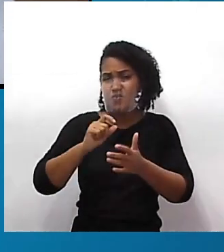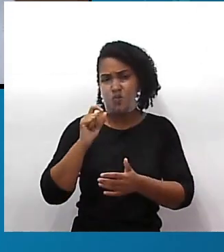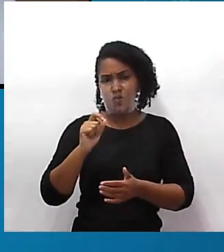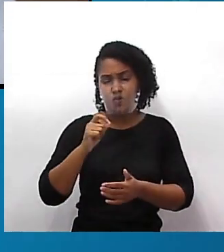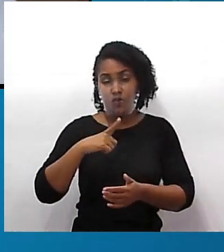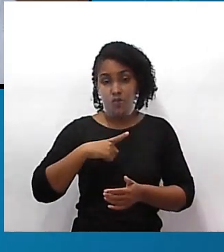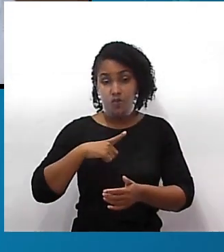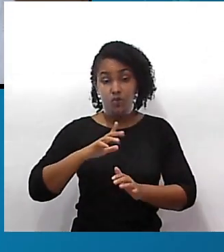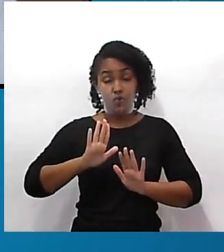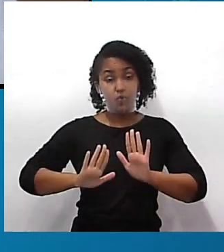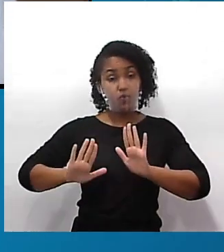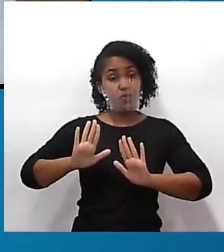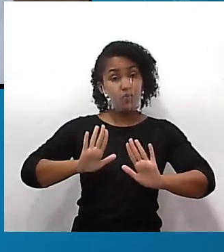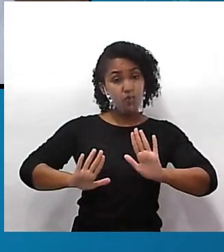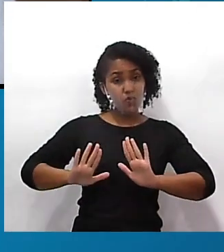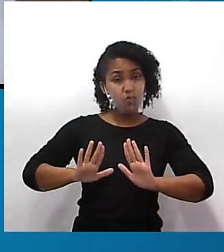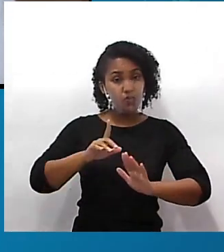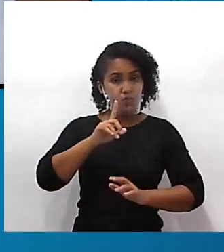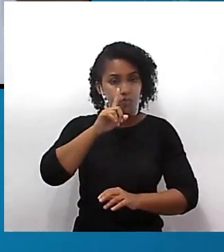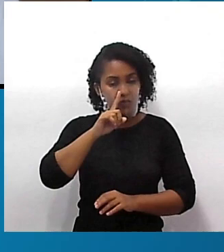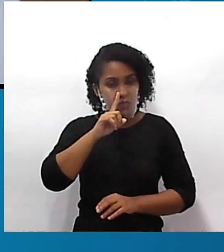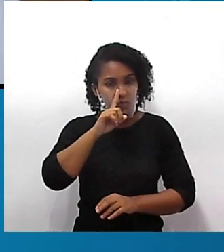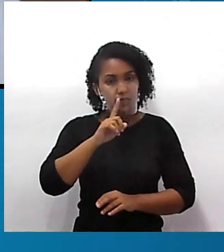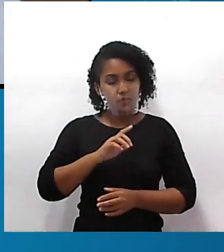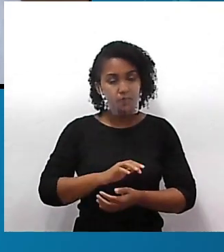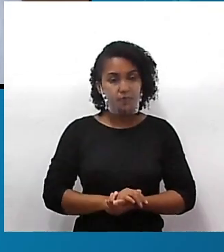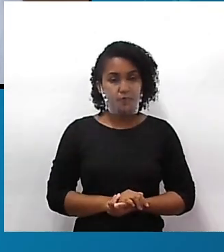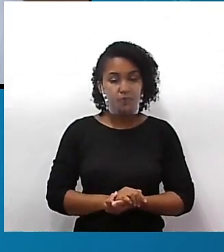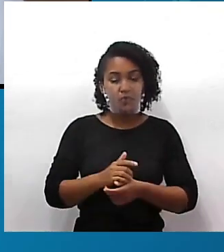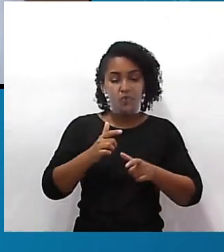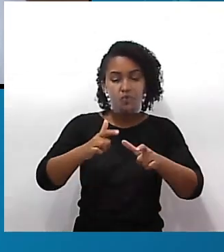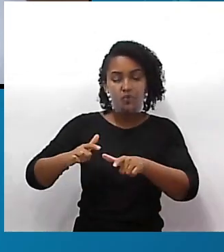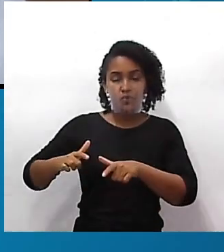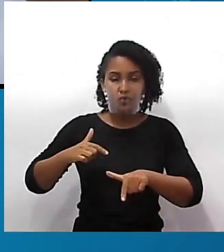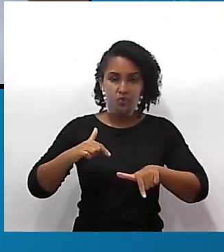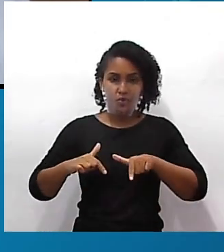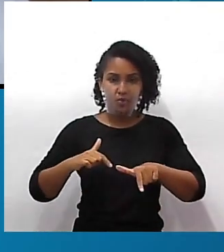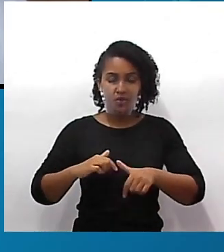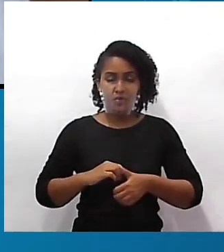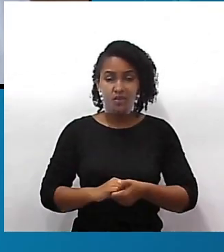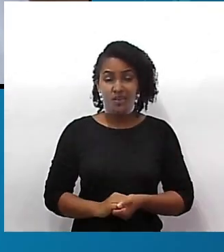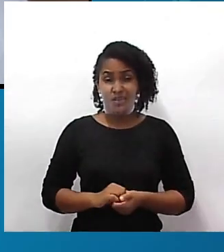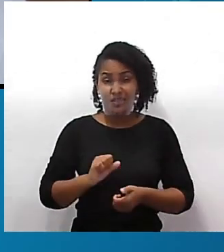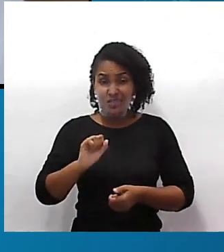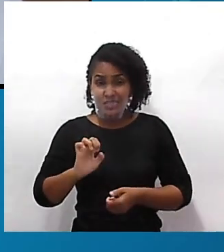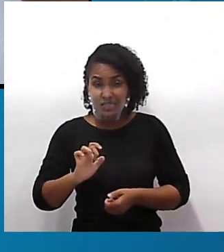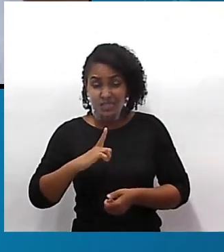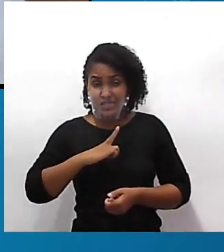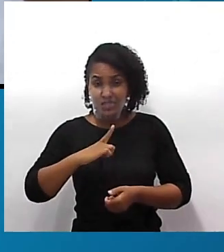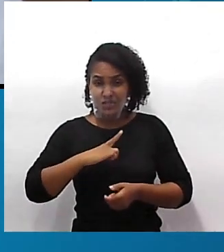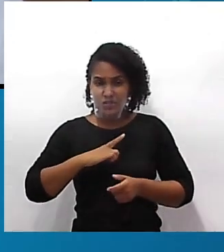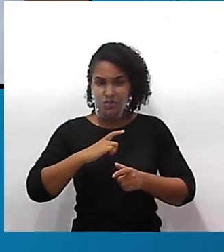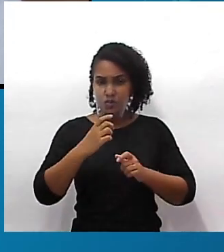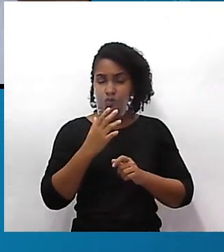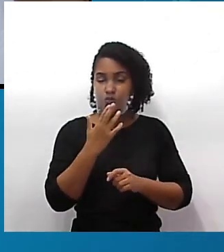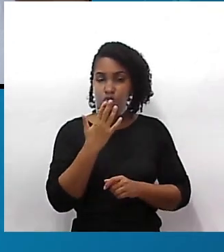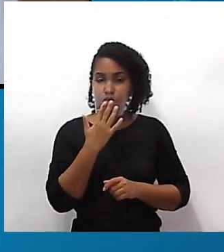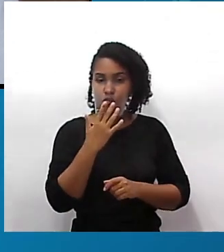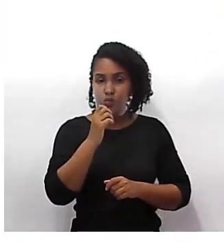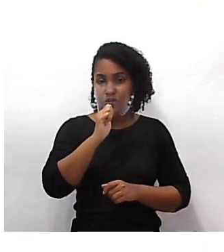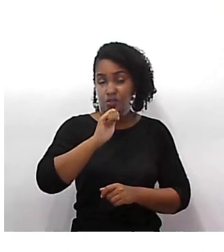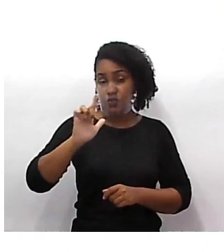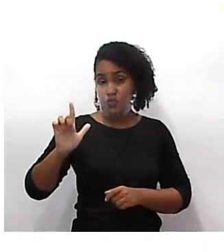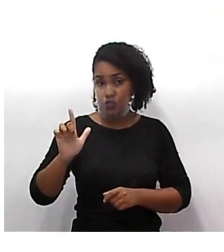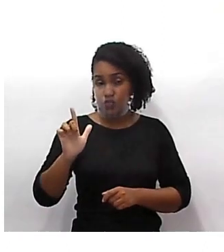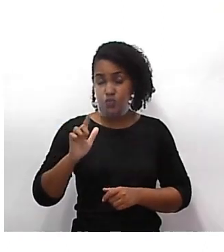deve tomar cuidado com esse risco nesse ambiente de trabalho. Se você tiver uma placa azul, né, de